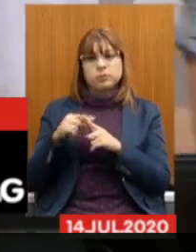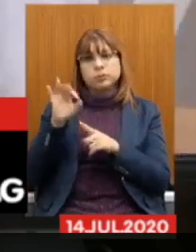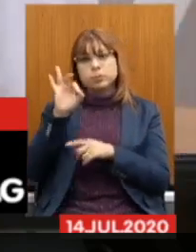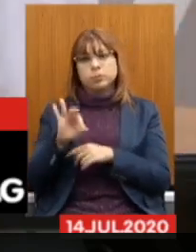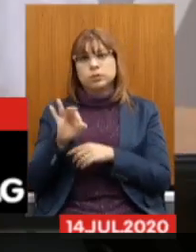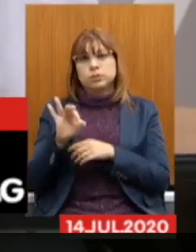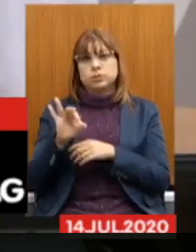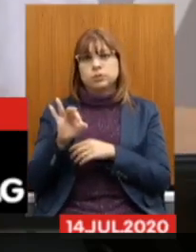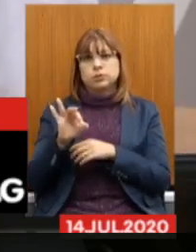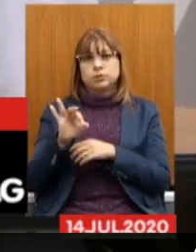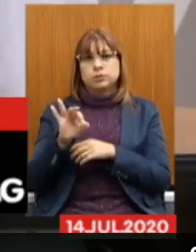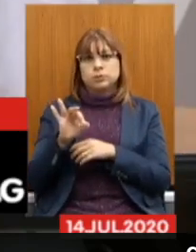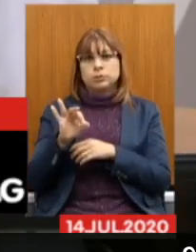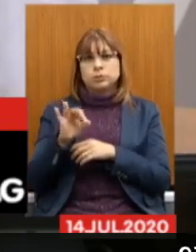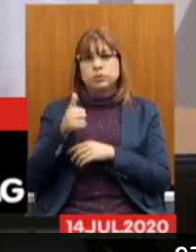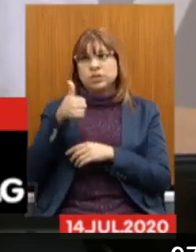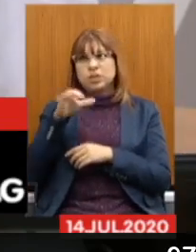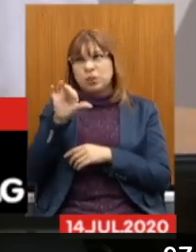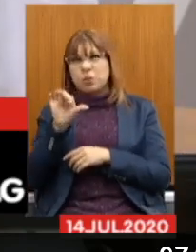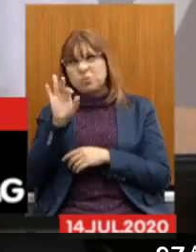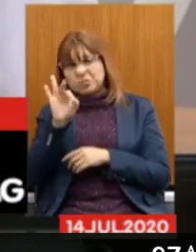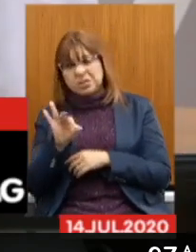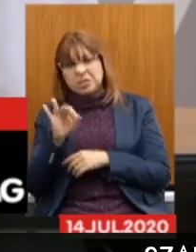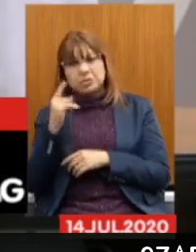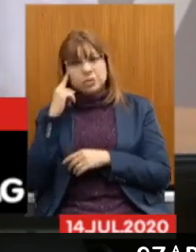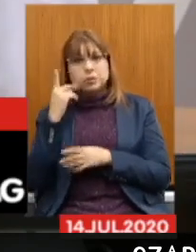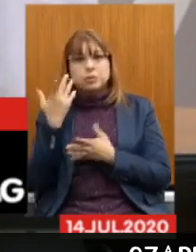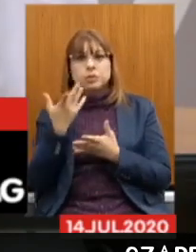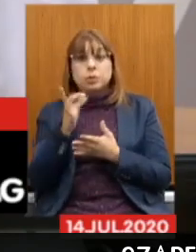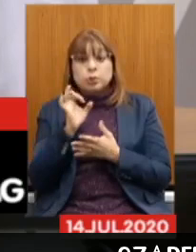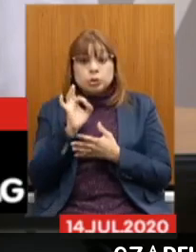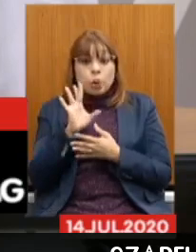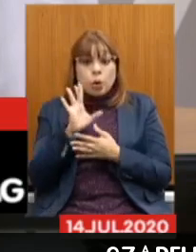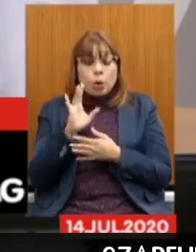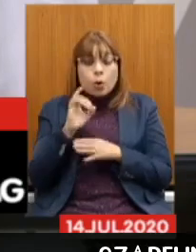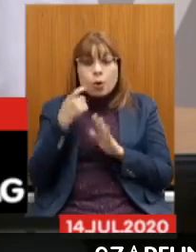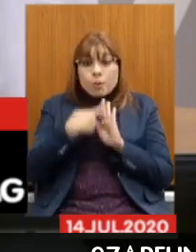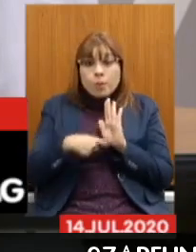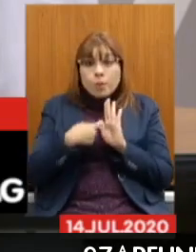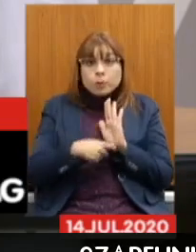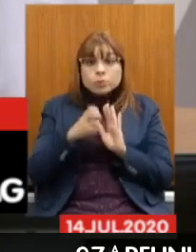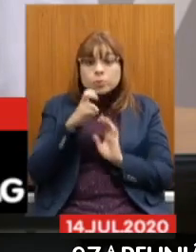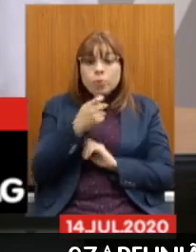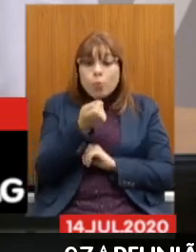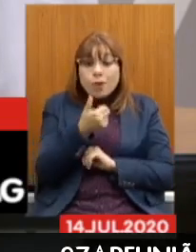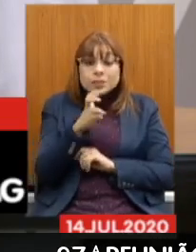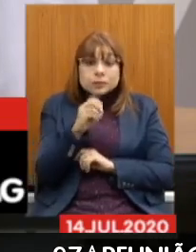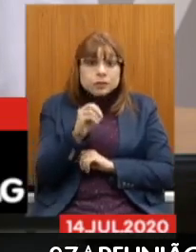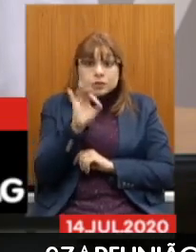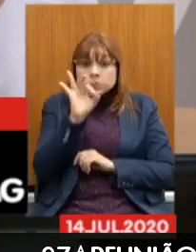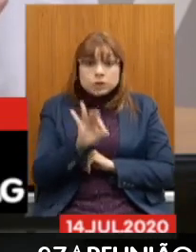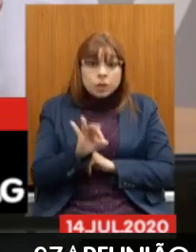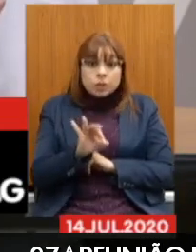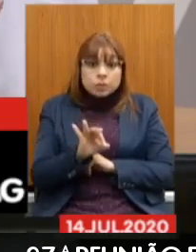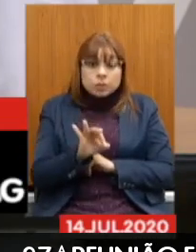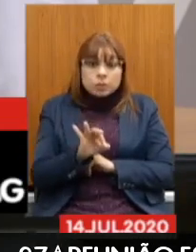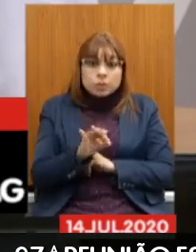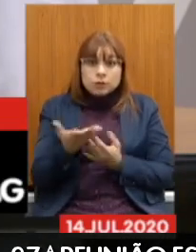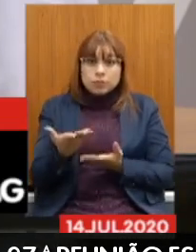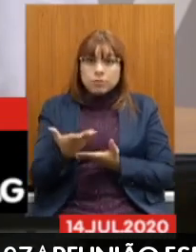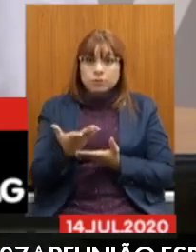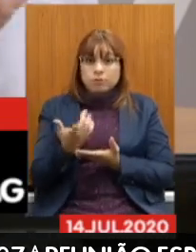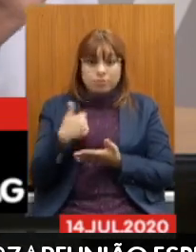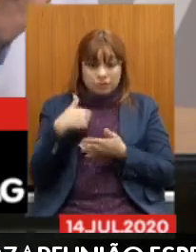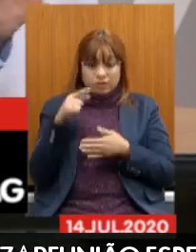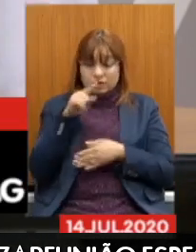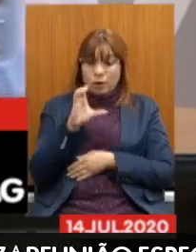Mais alíquota de 19, só de imposto direto nós já temos quase 50%. Se isso não for confisco, eu de